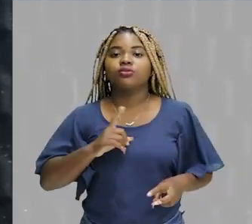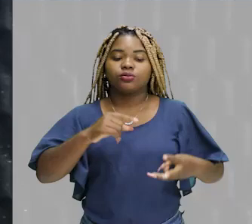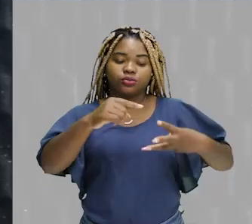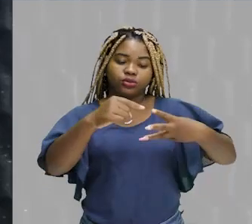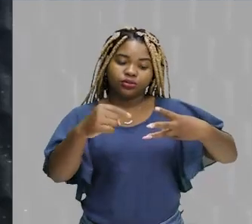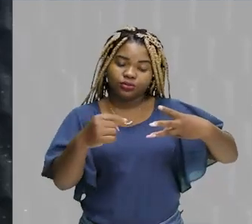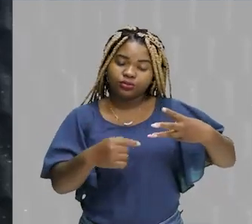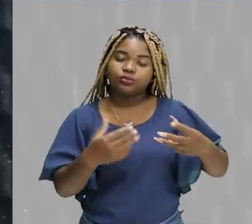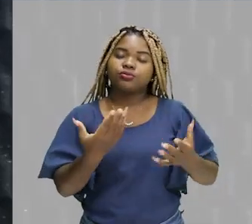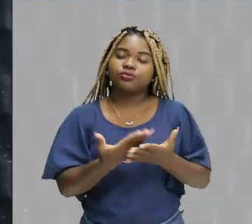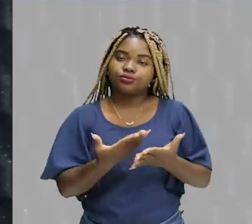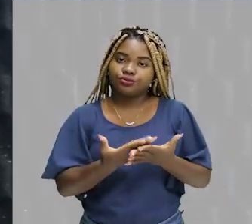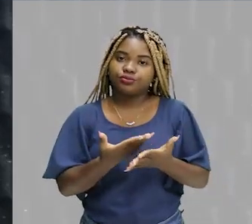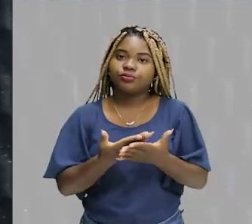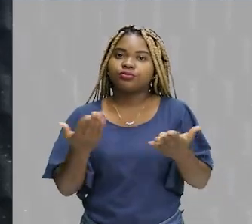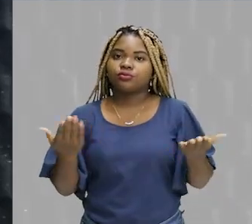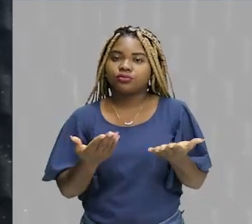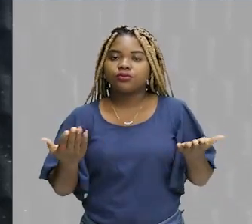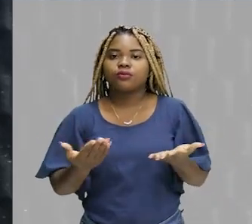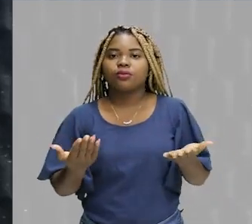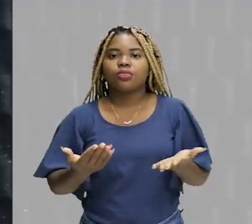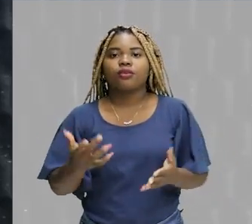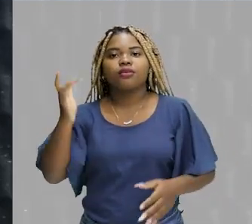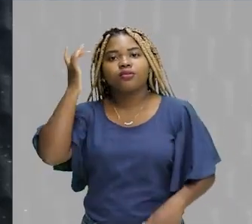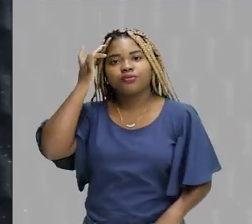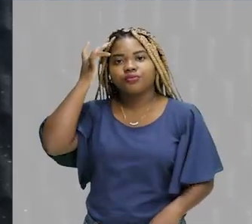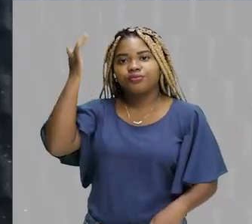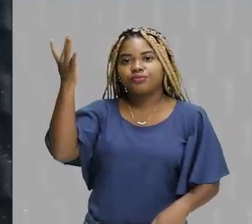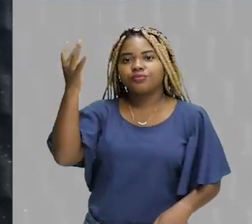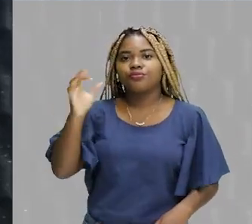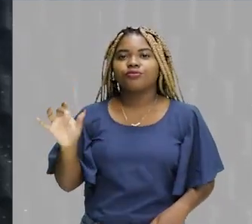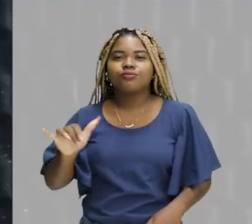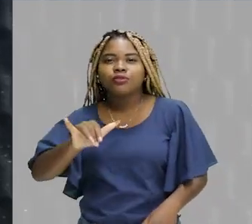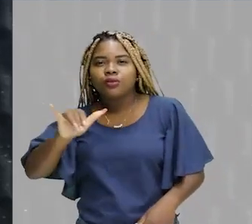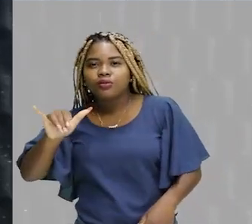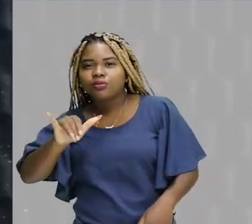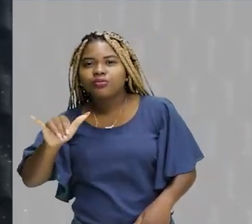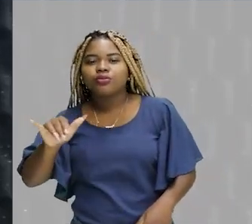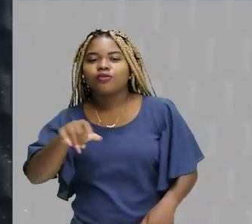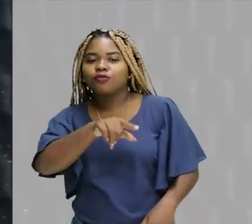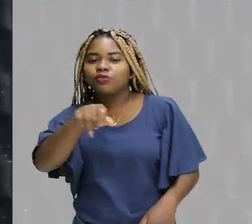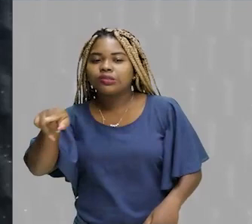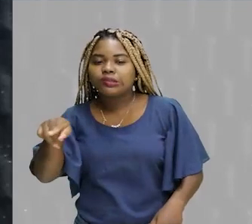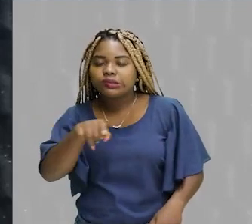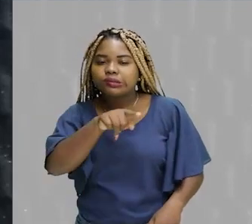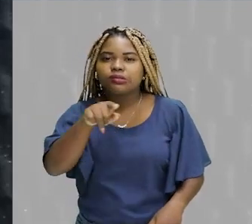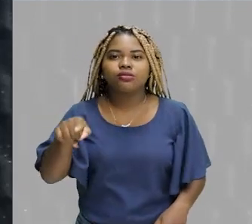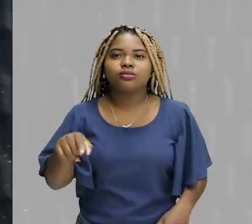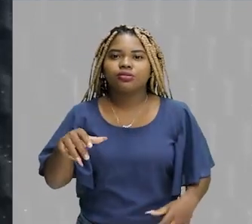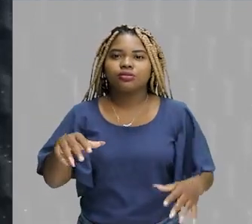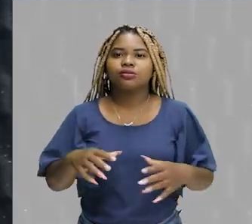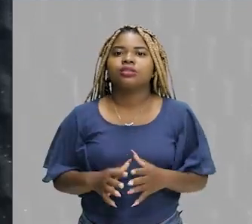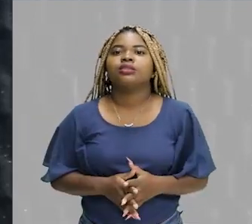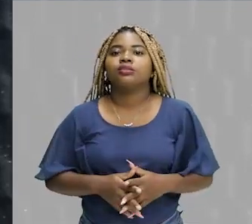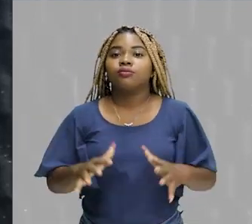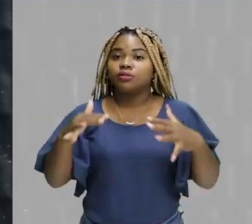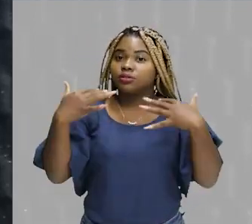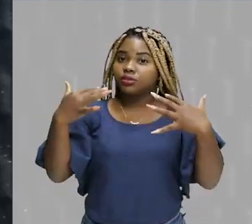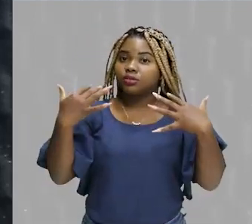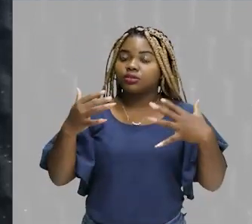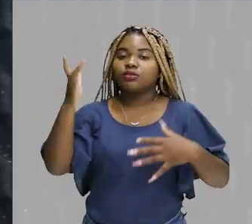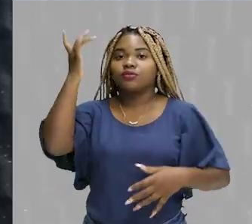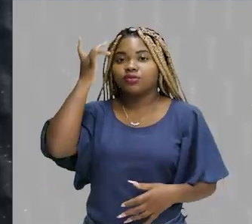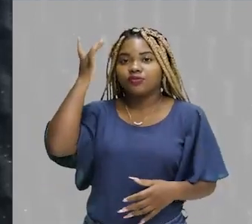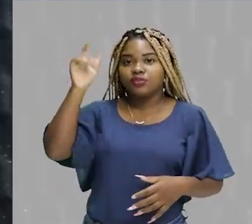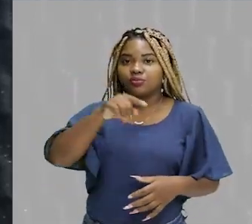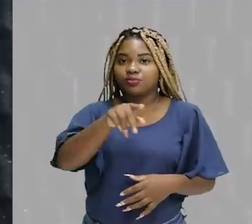então. Vai ser uma aula bem tranquila. Tenho certeza que vocês, se estiverem atentos, vão entender tudo facilmente. Vamos começar, então, com o